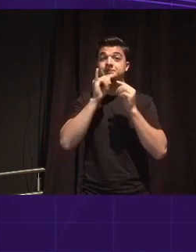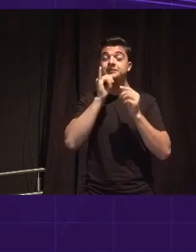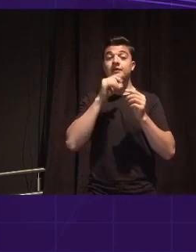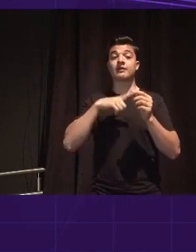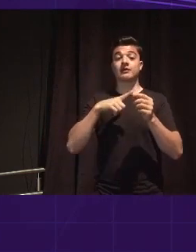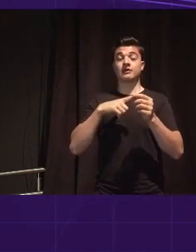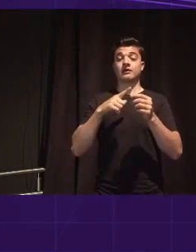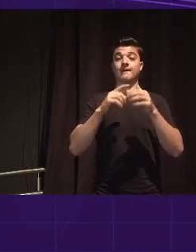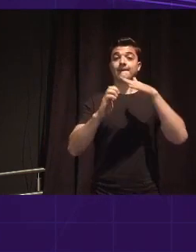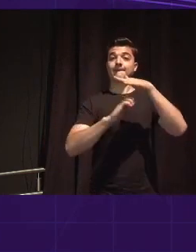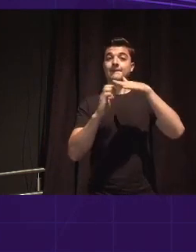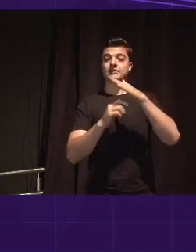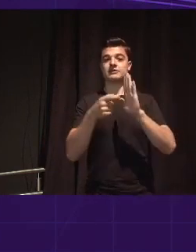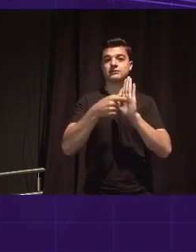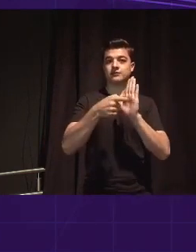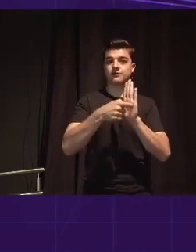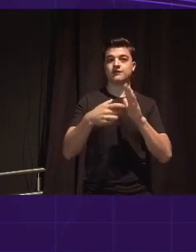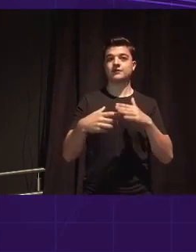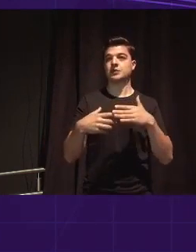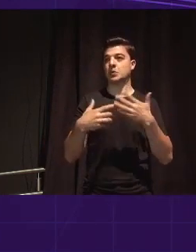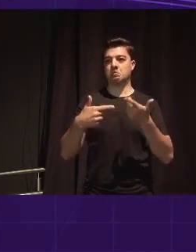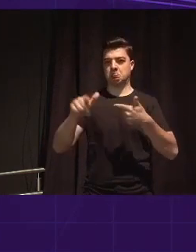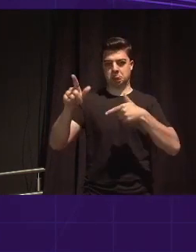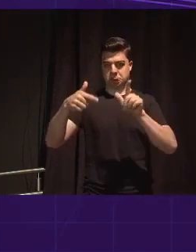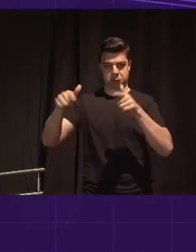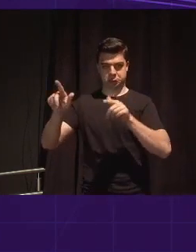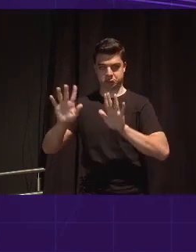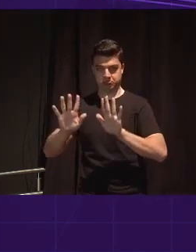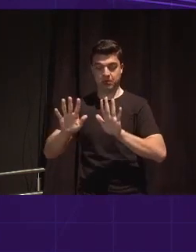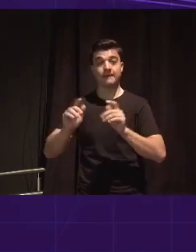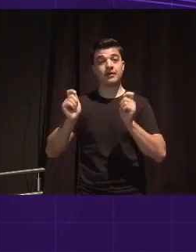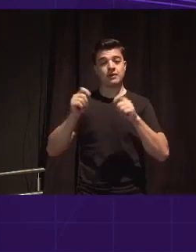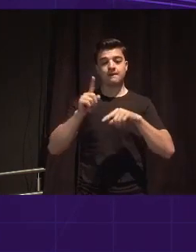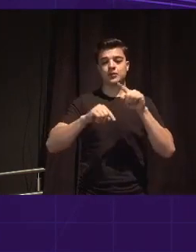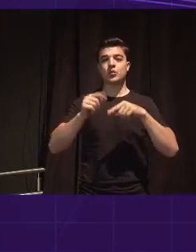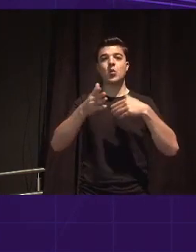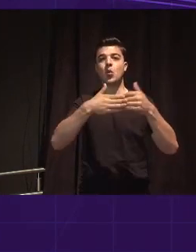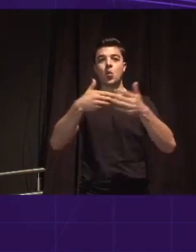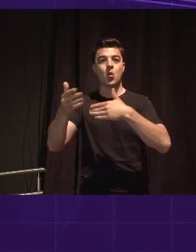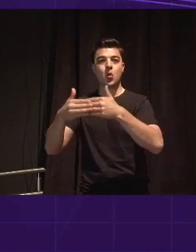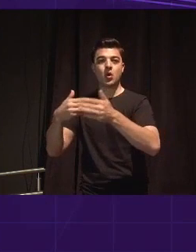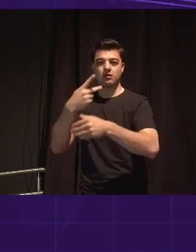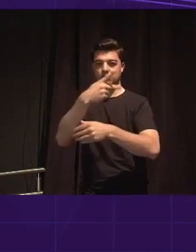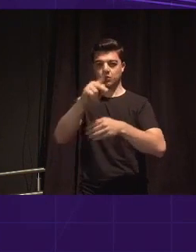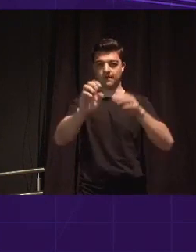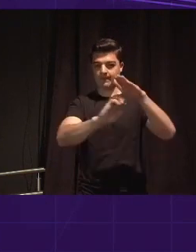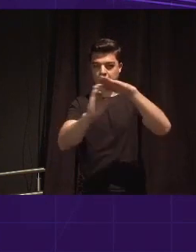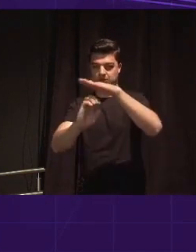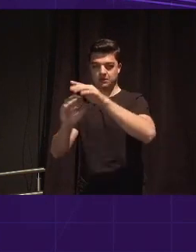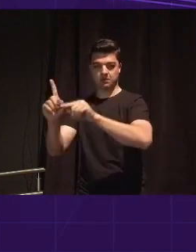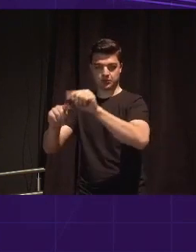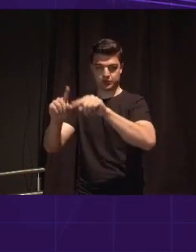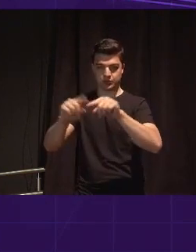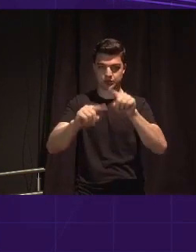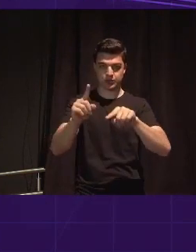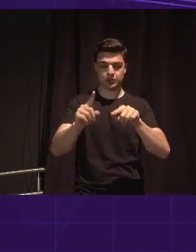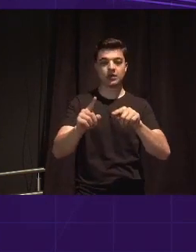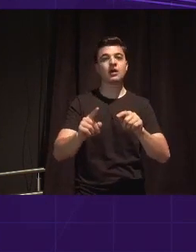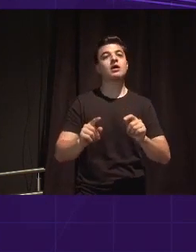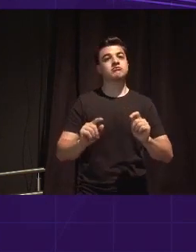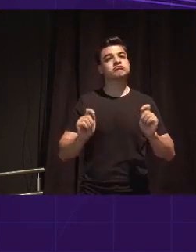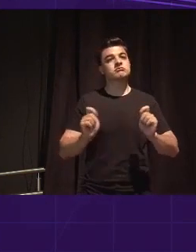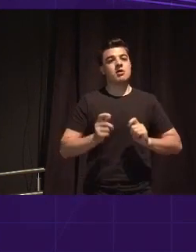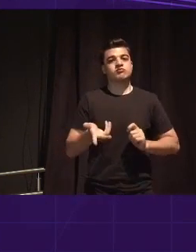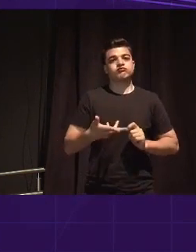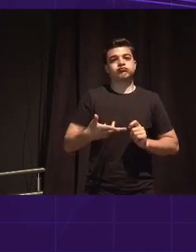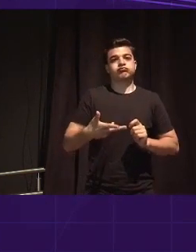software, mas tentem extrapolar isso para qualquer necessidade de produto da sua empresa. Então, vocês têm ali necessidades do mercado, das pessoas dizendo assim,